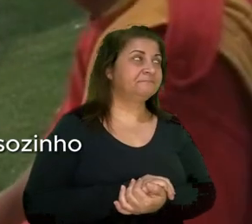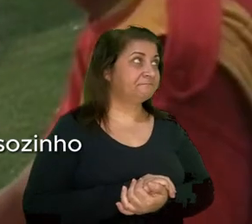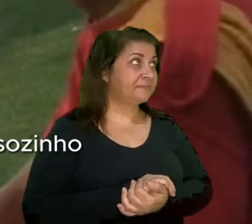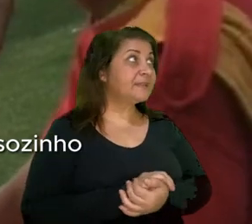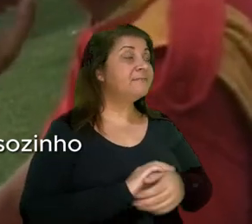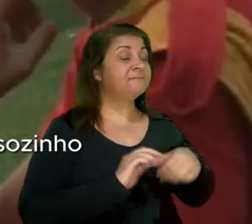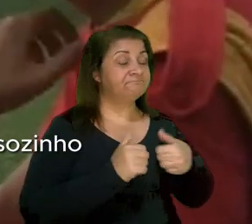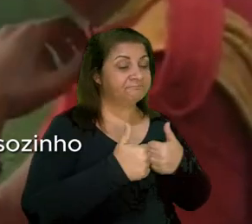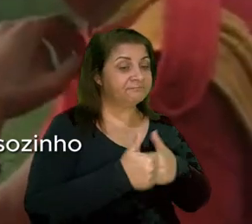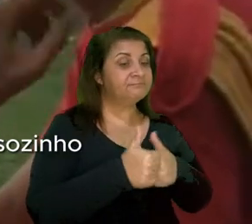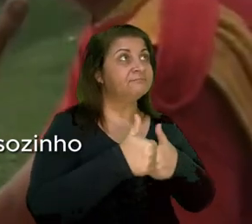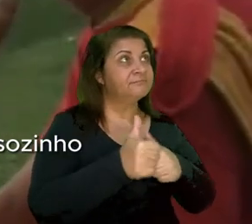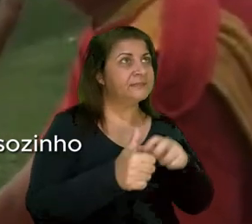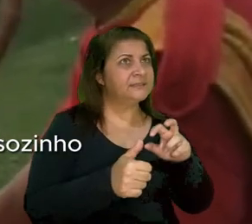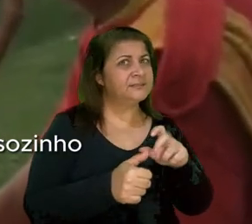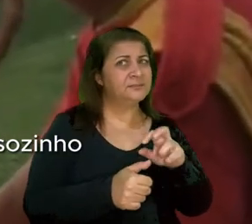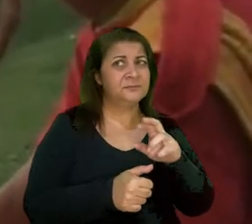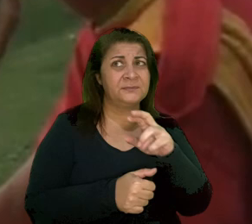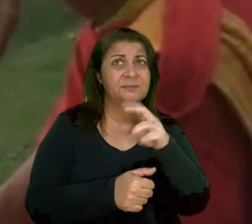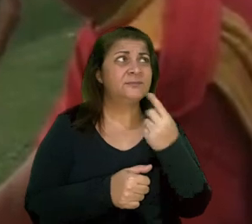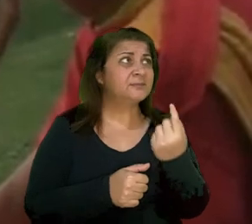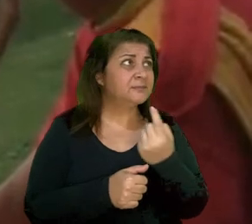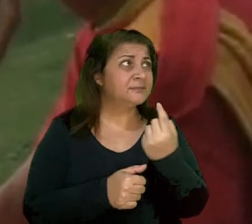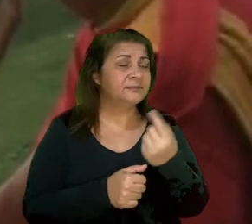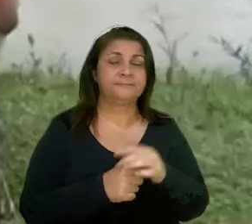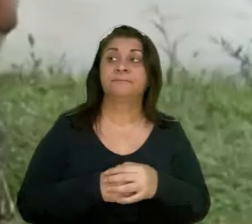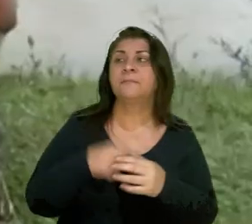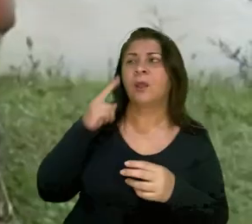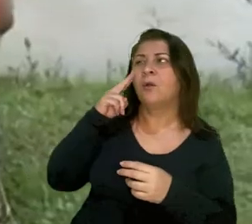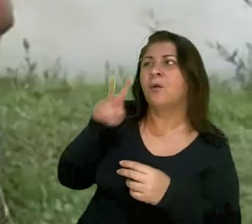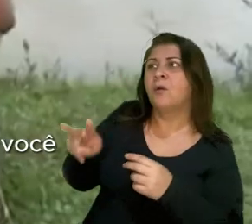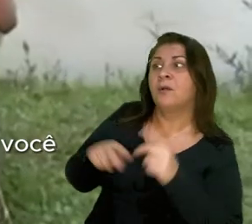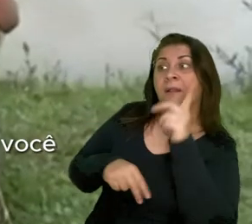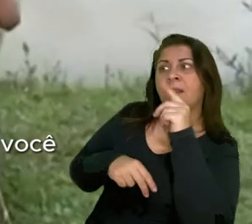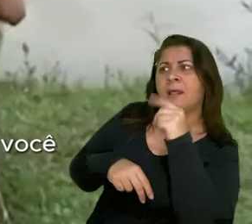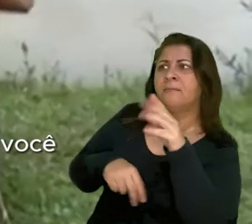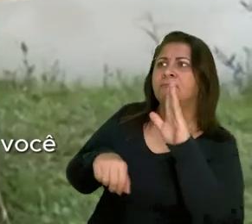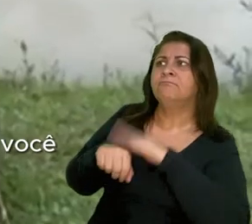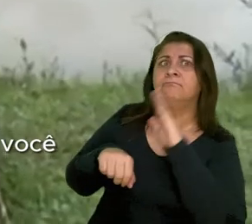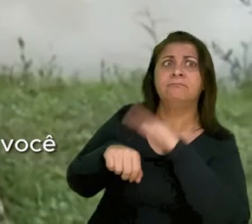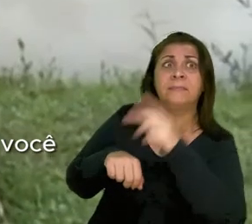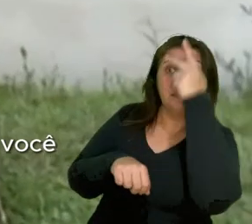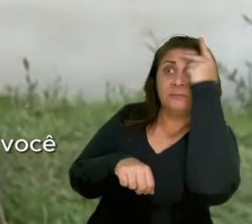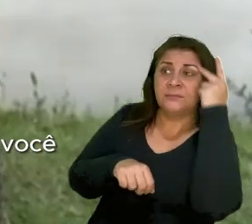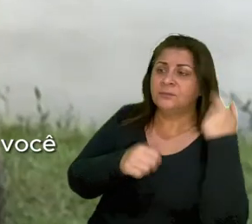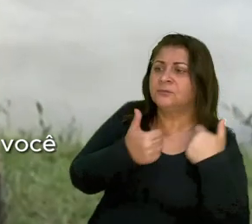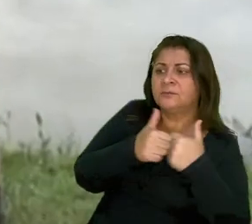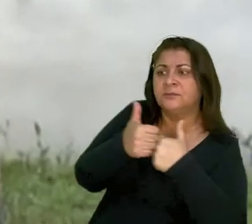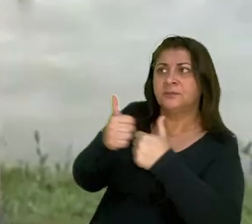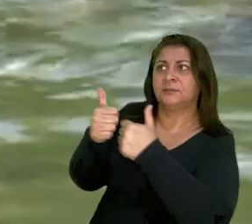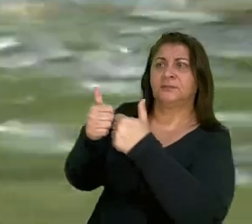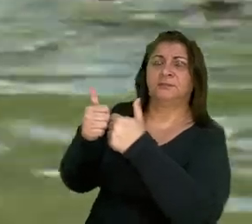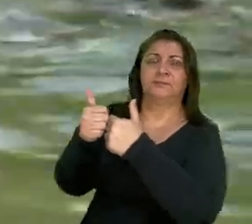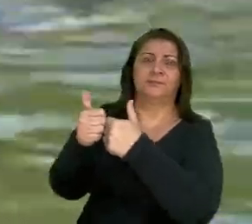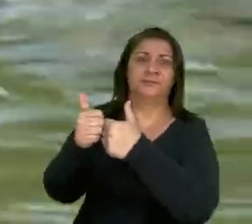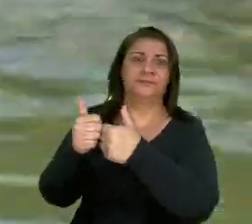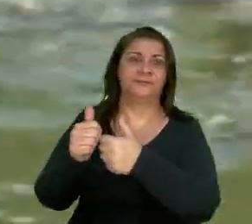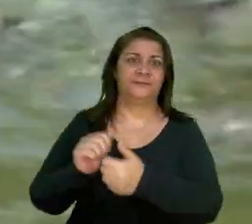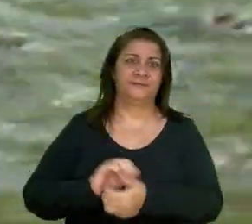E eu vou continuar subindo tudo isso, hein? Olhe na água. Tem mais gente subindo o rio com você.